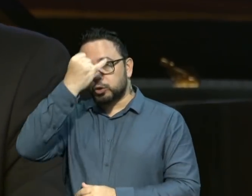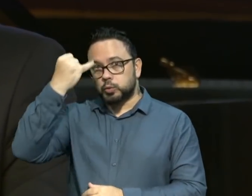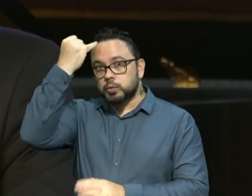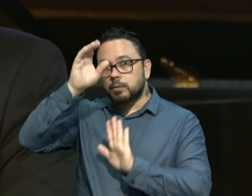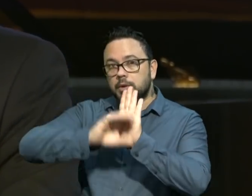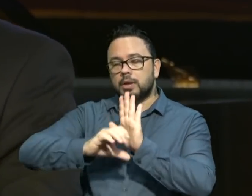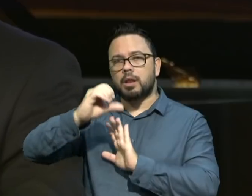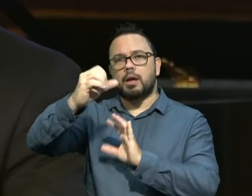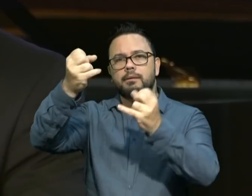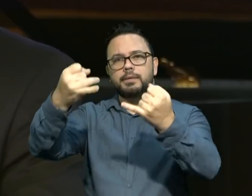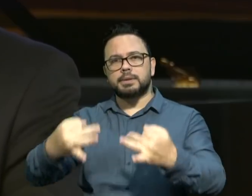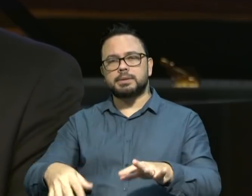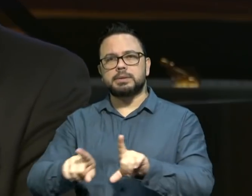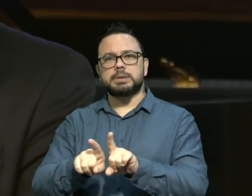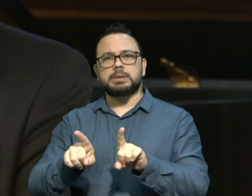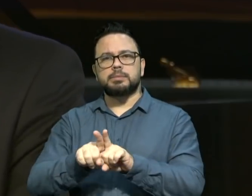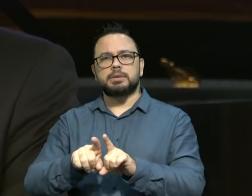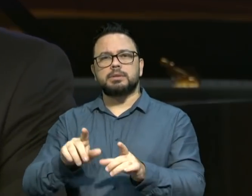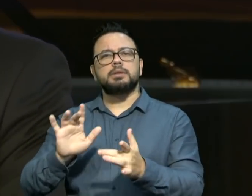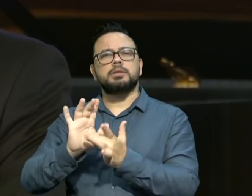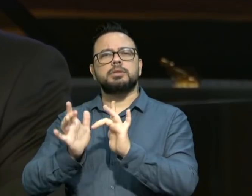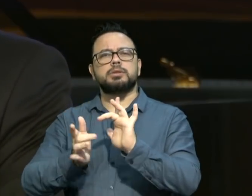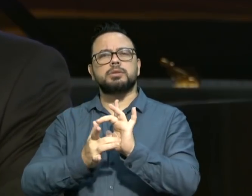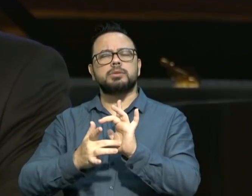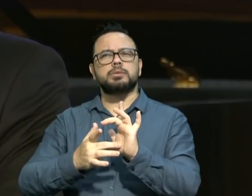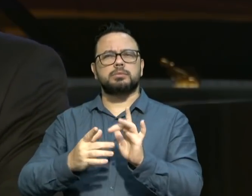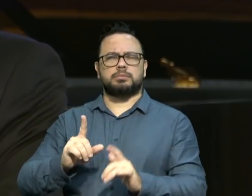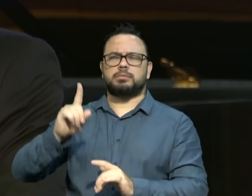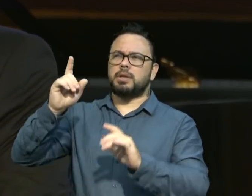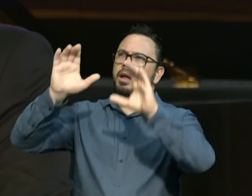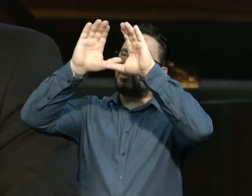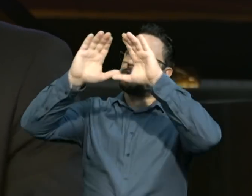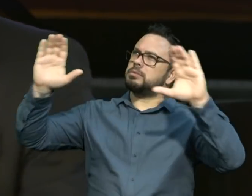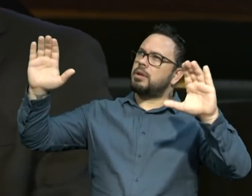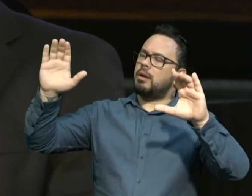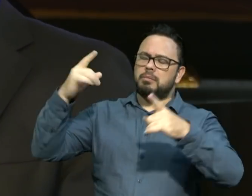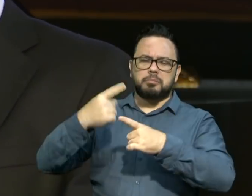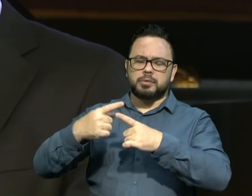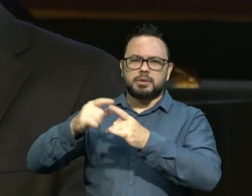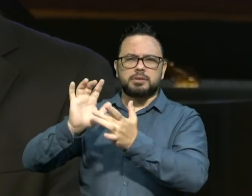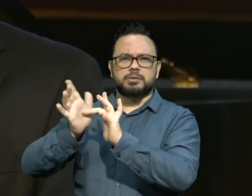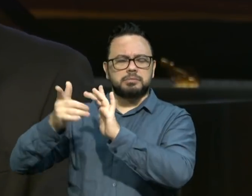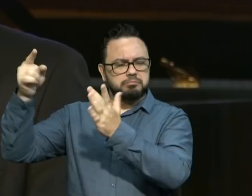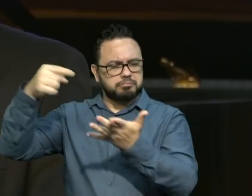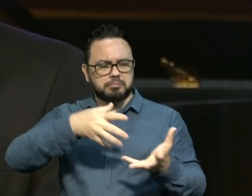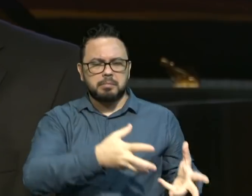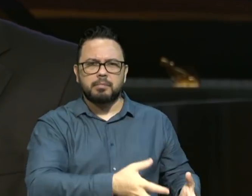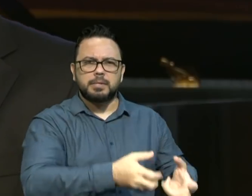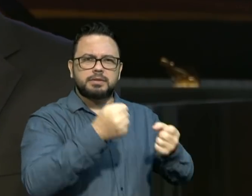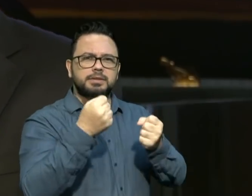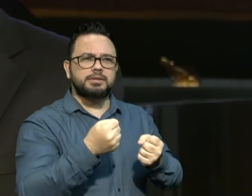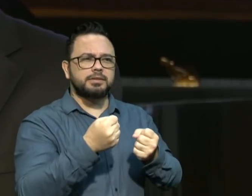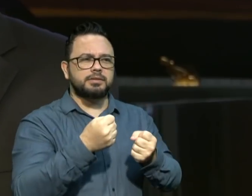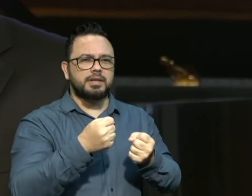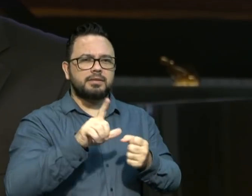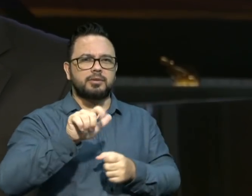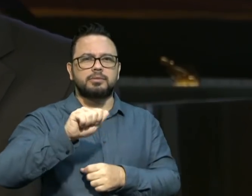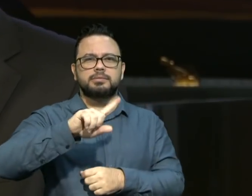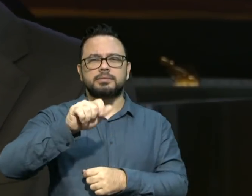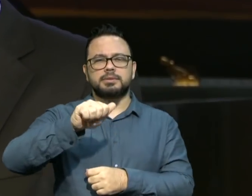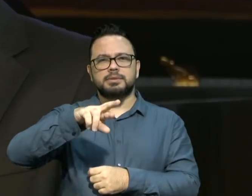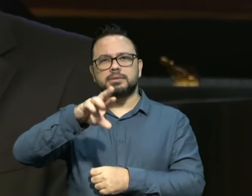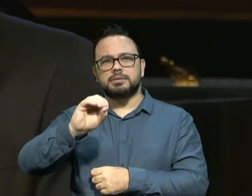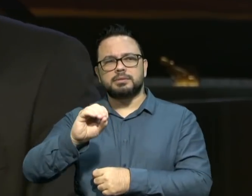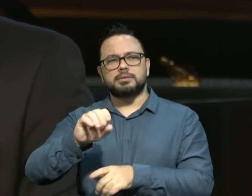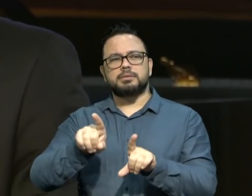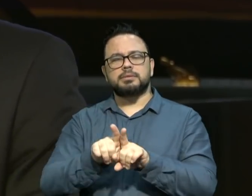levou para o céu que ele estava no seu Porquê Jesus veio buscá-lo para onde foi Lázaro melhor amigo de Jesus Cristo quando morreu em São